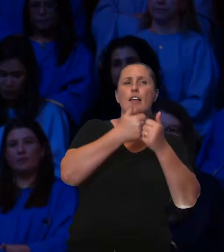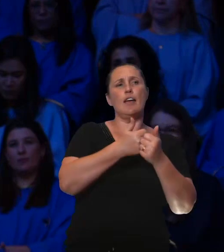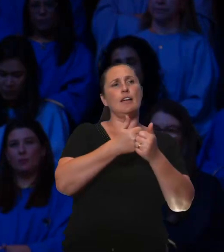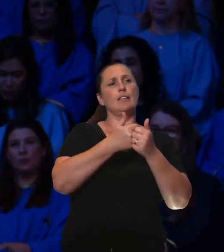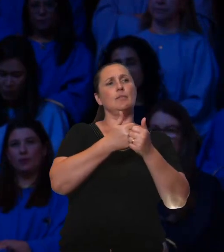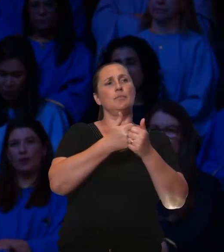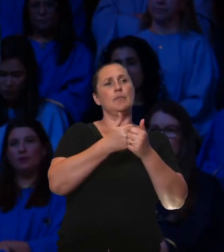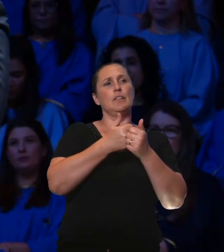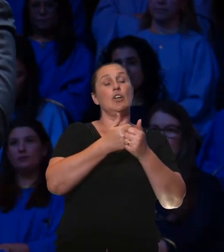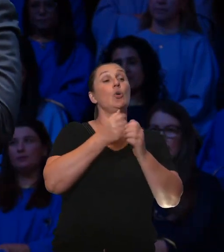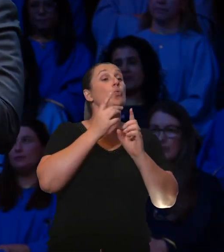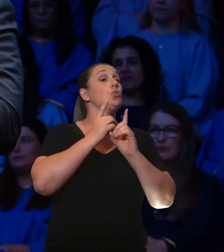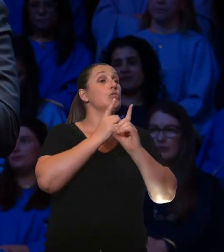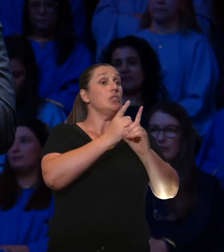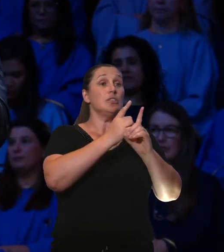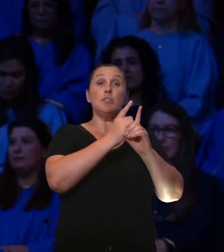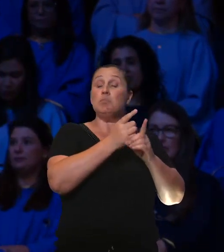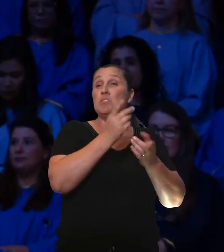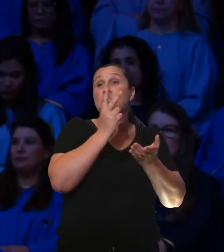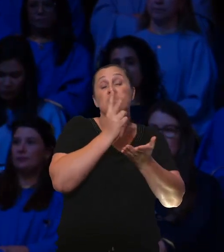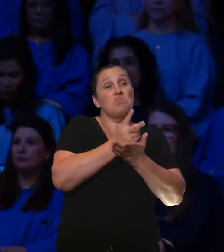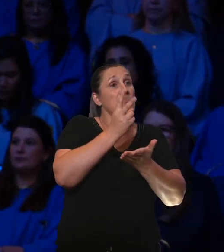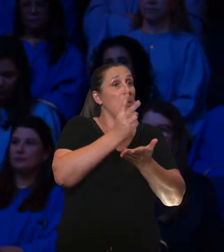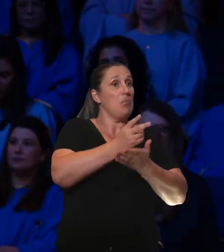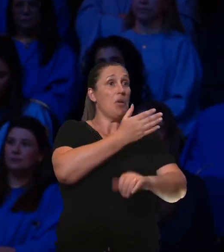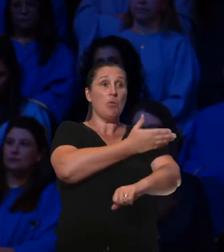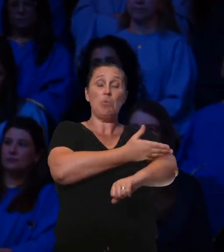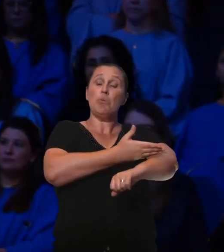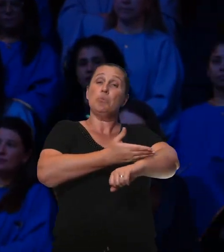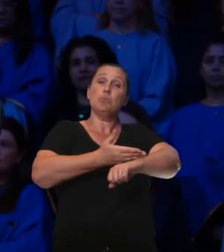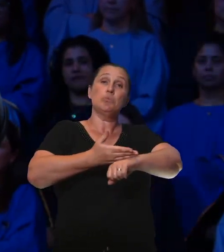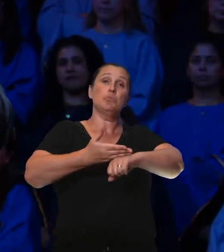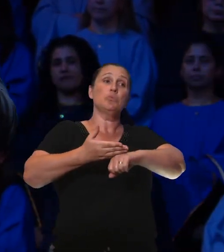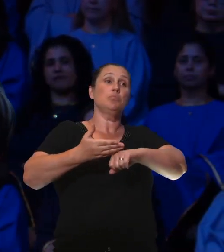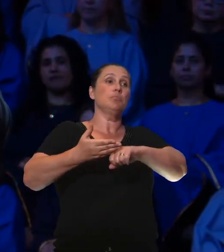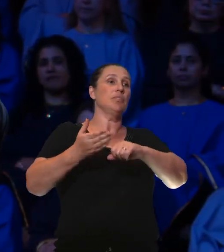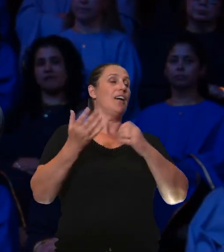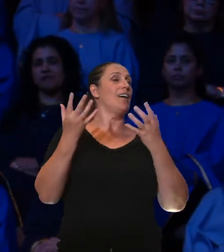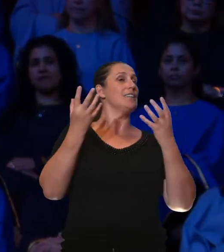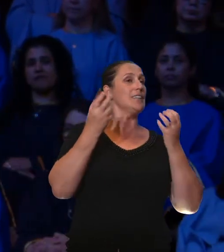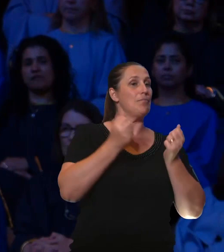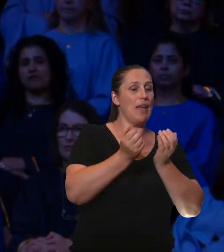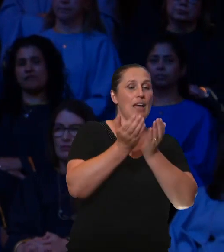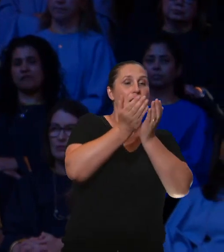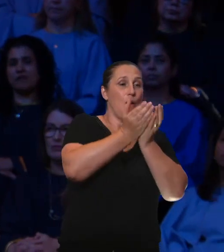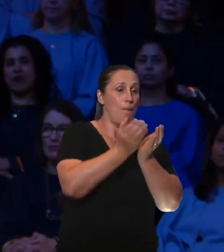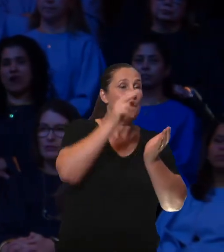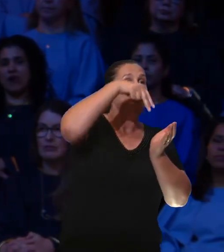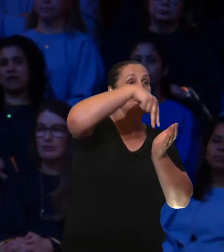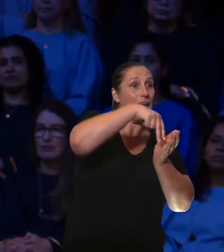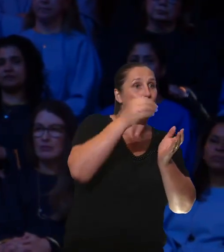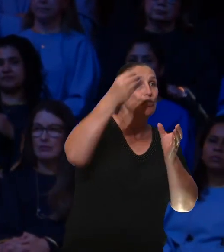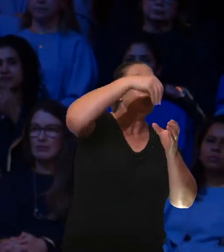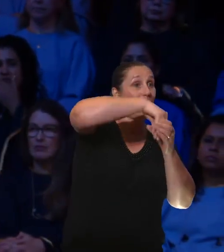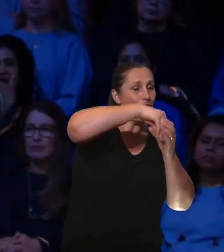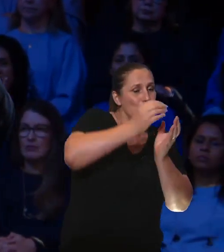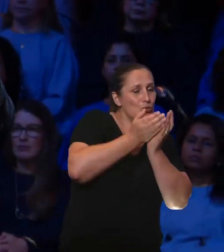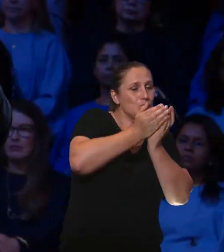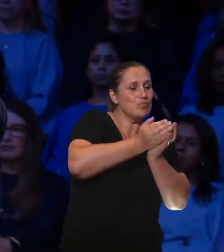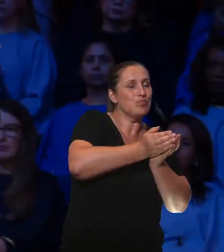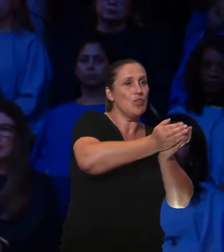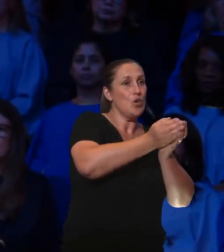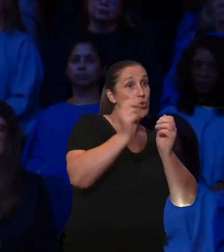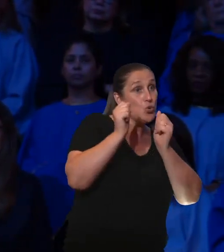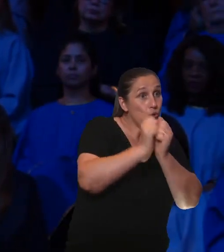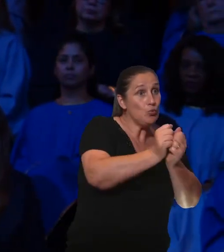Os discípulos estavam sempre acostumados a receber uma direção de Jesus para andar